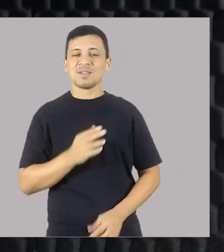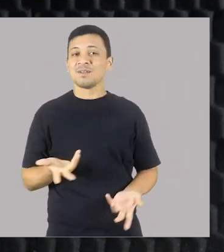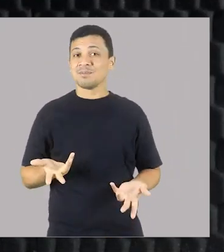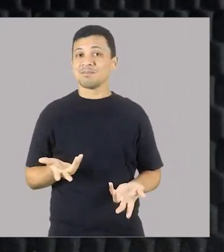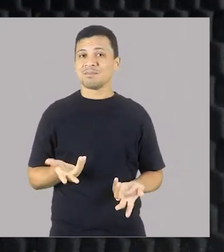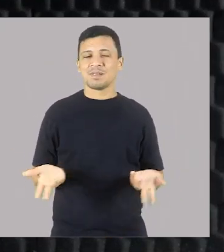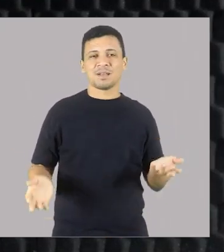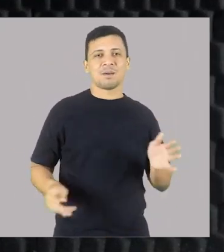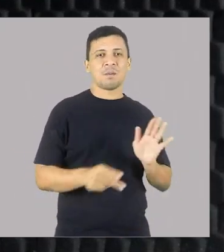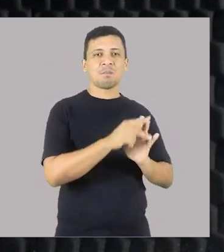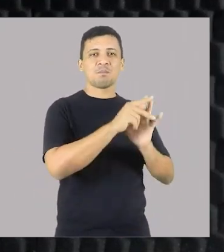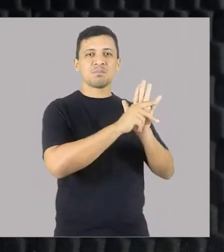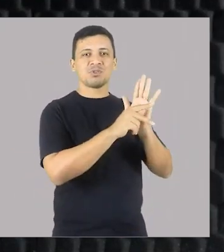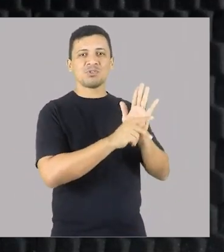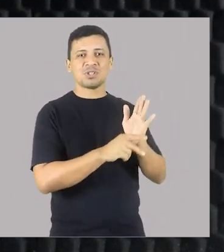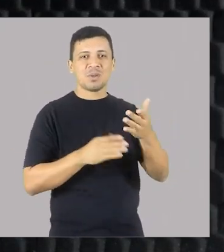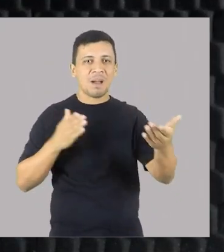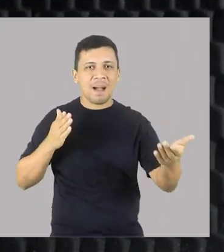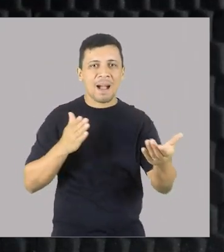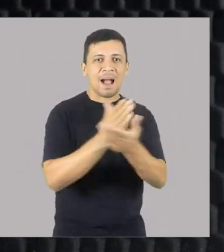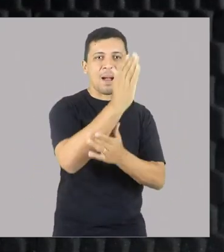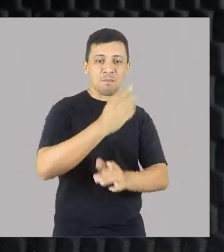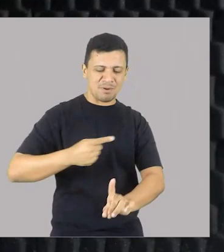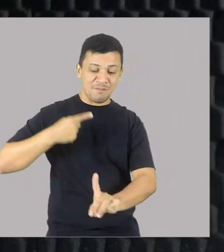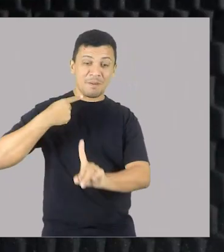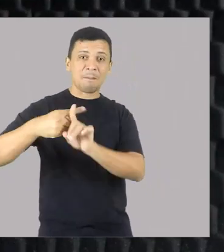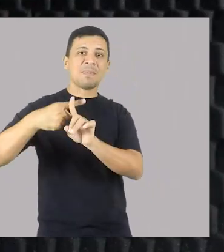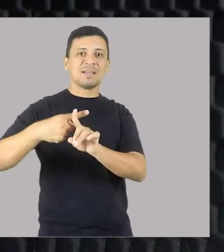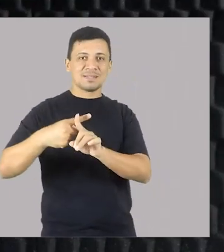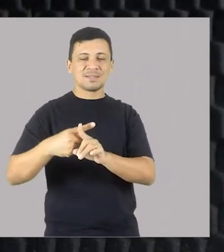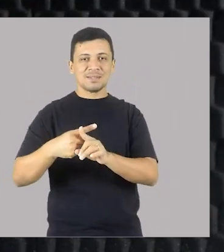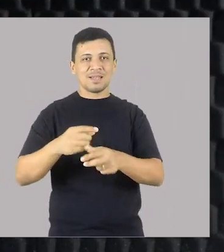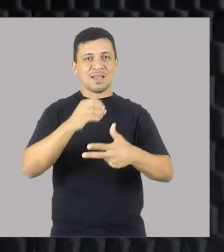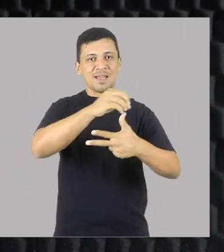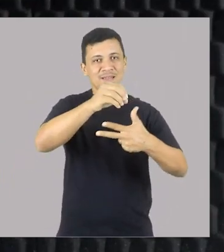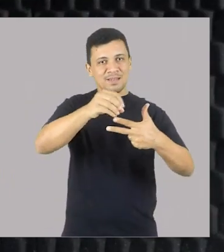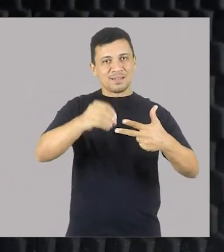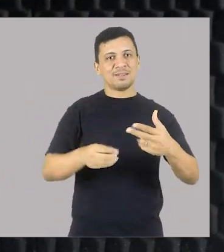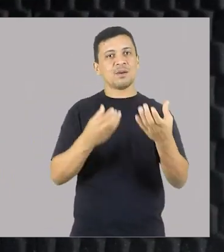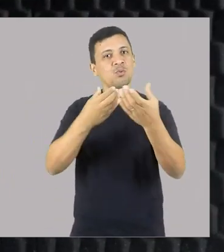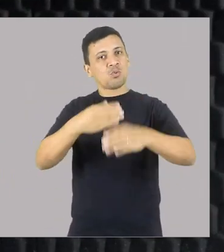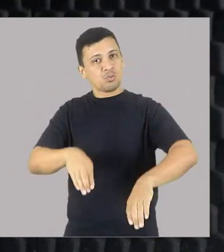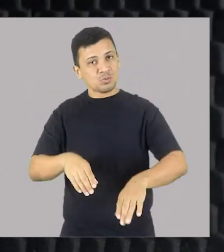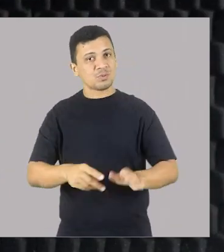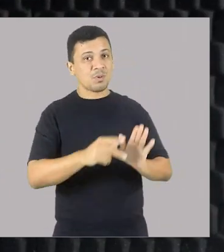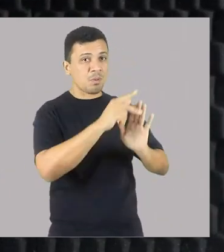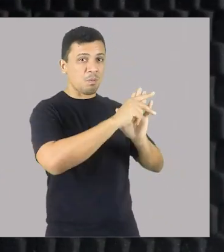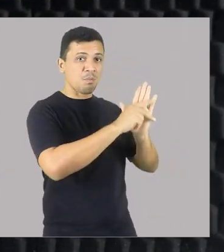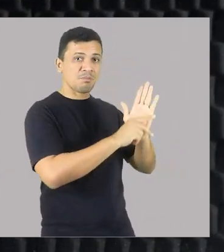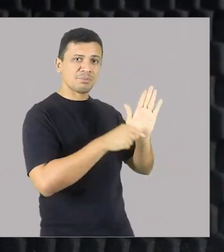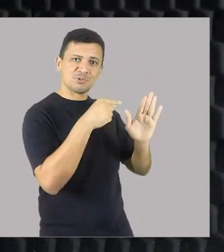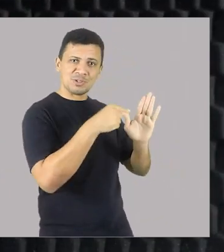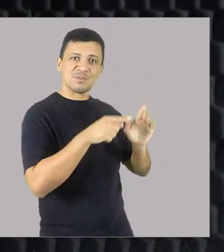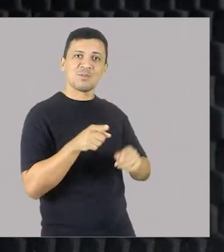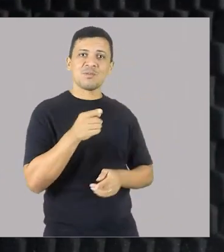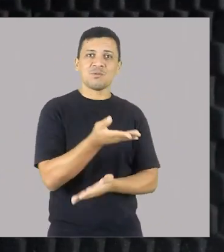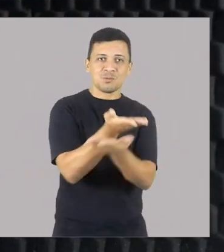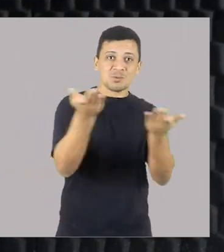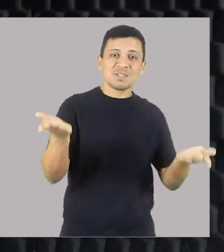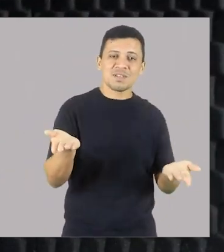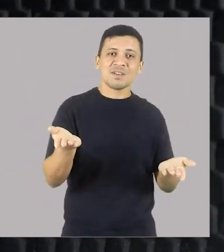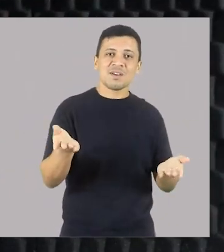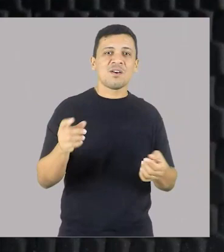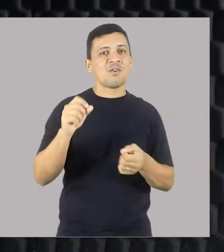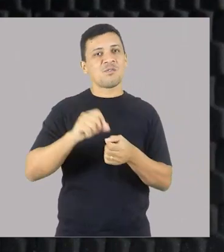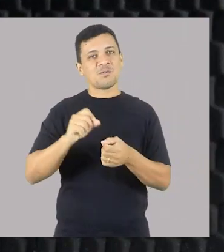Mais, Enem Concurso, um projeto para você que vai prestar o concurso público